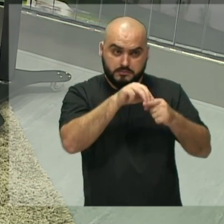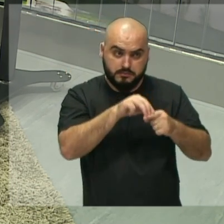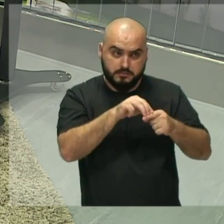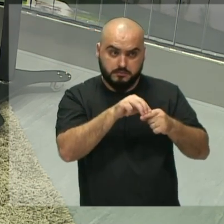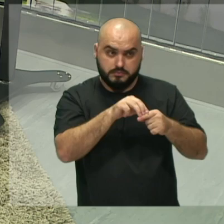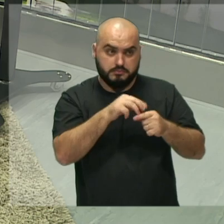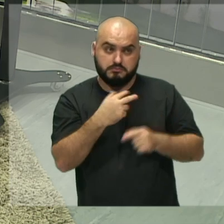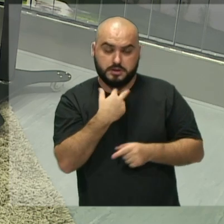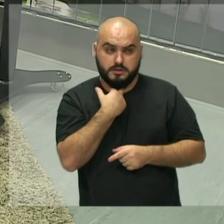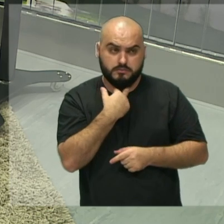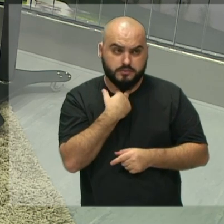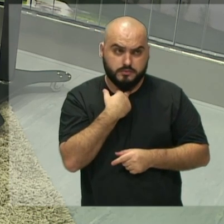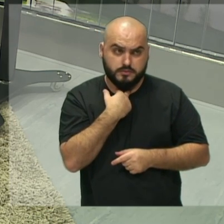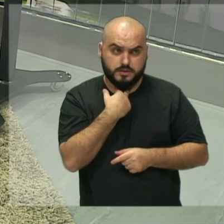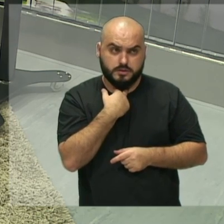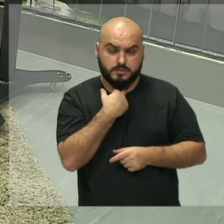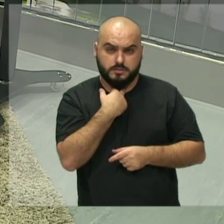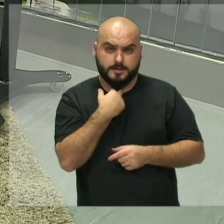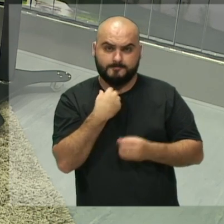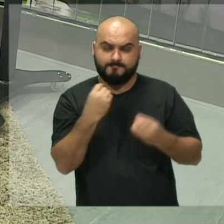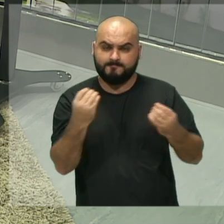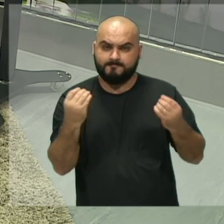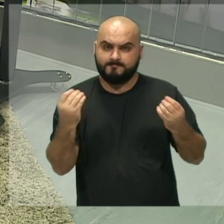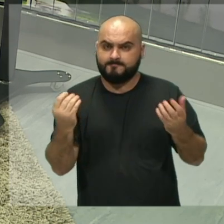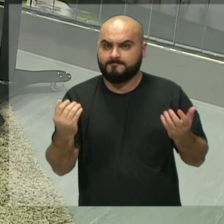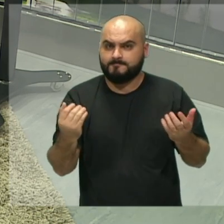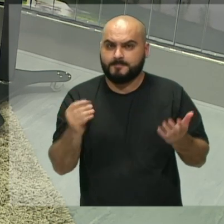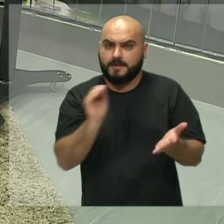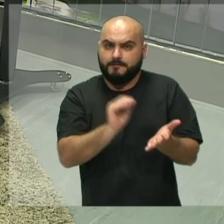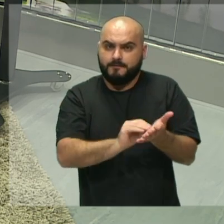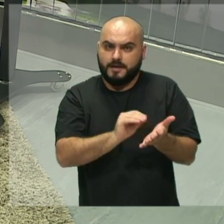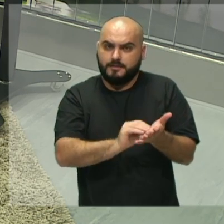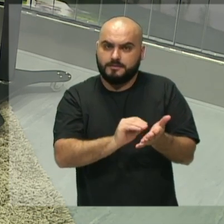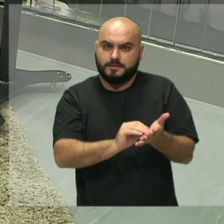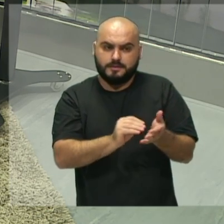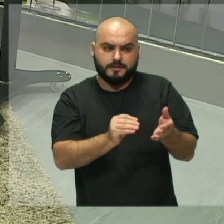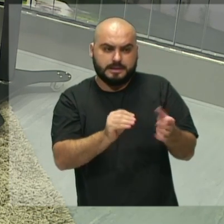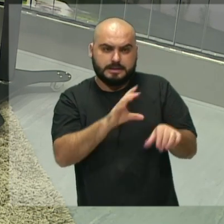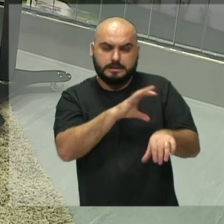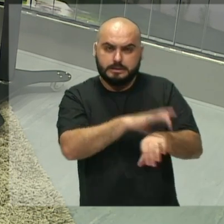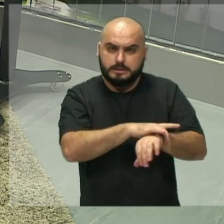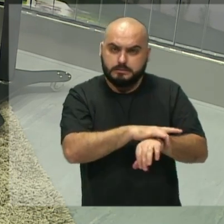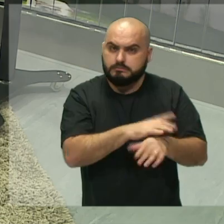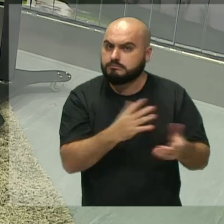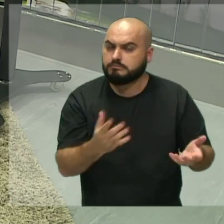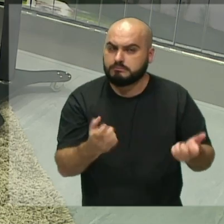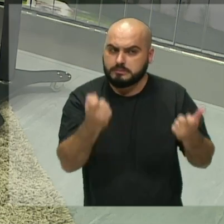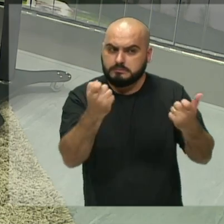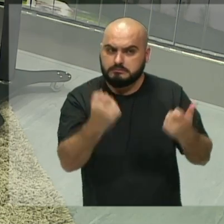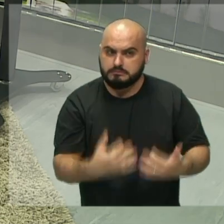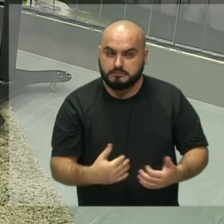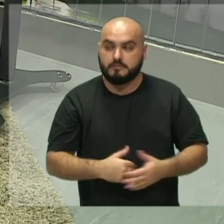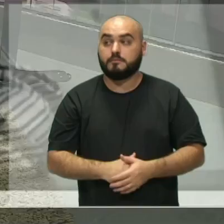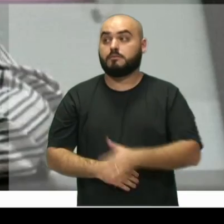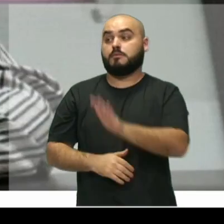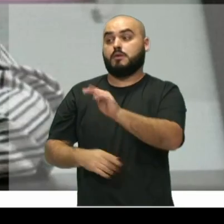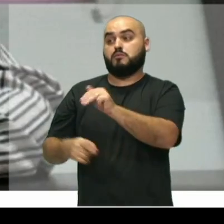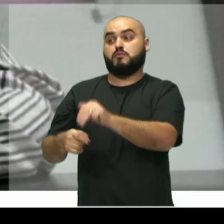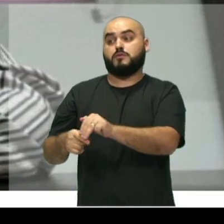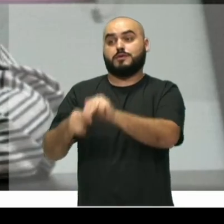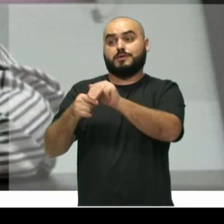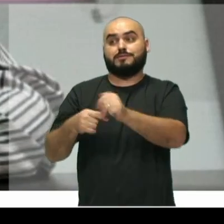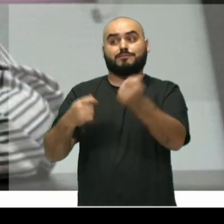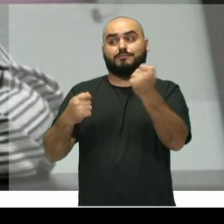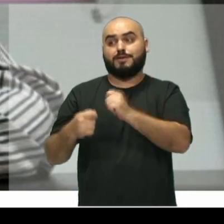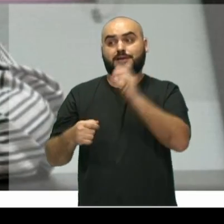viagem com comodidade, segurança e mobilidade? Eu penso que o município tem que intervir de maneira rápida, célere,